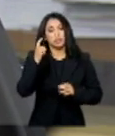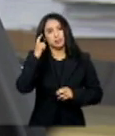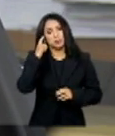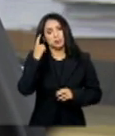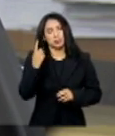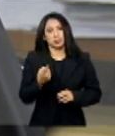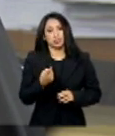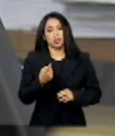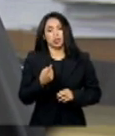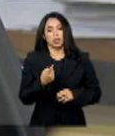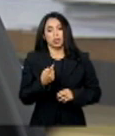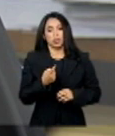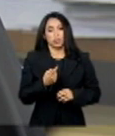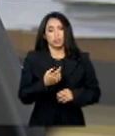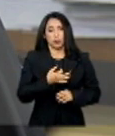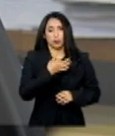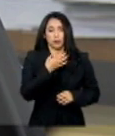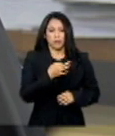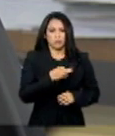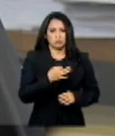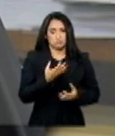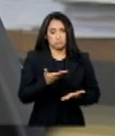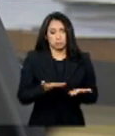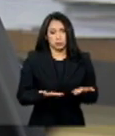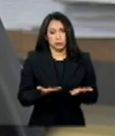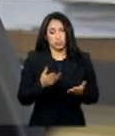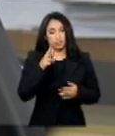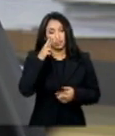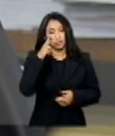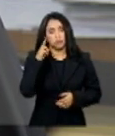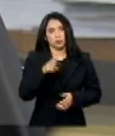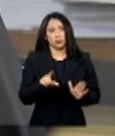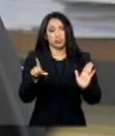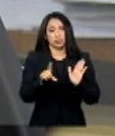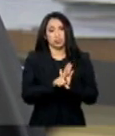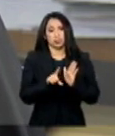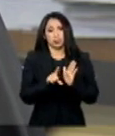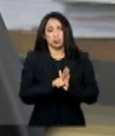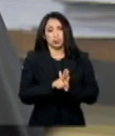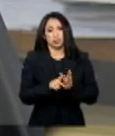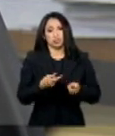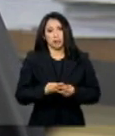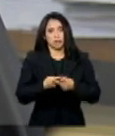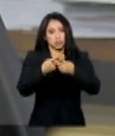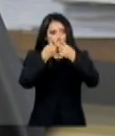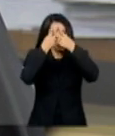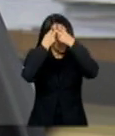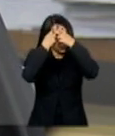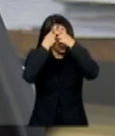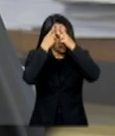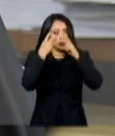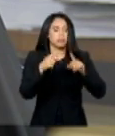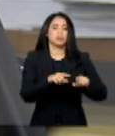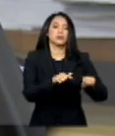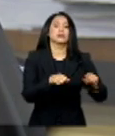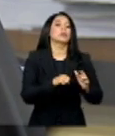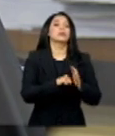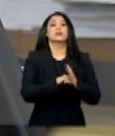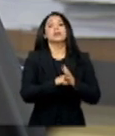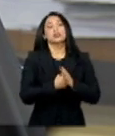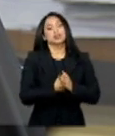proporcional do legislador em razão do caráter estigmatizante e traumatizante da internação de uma pessoa em